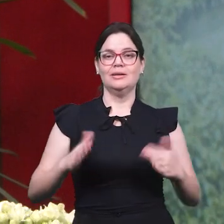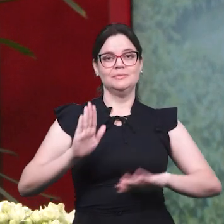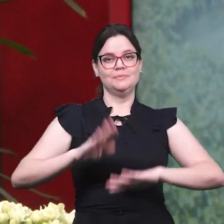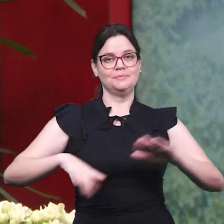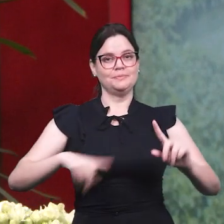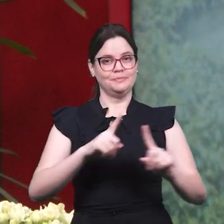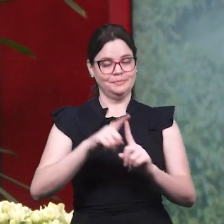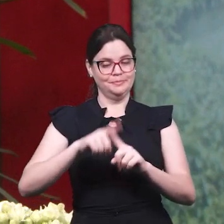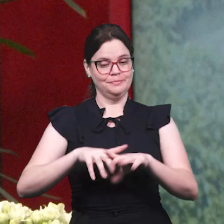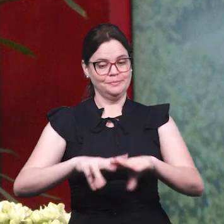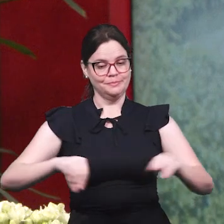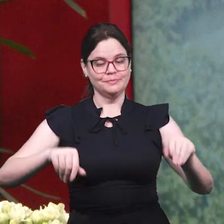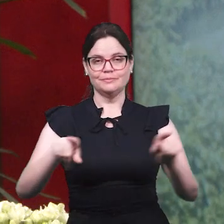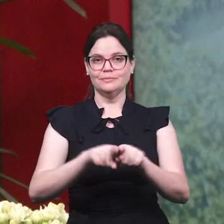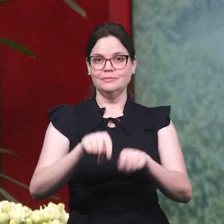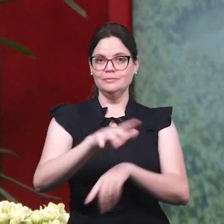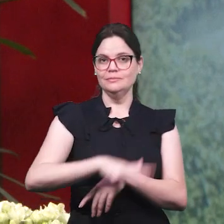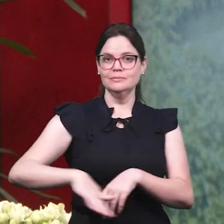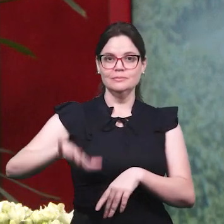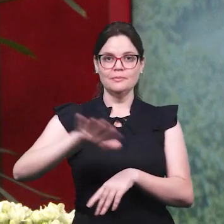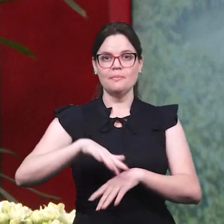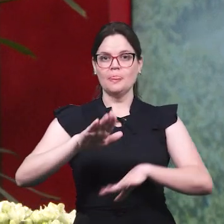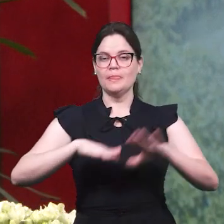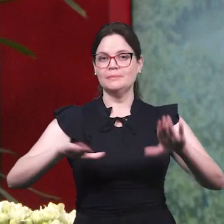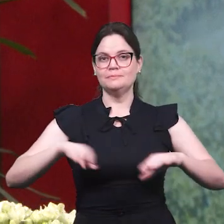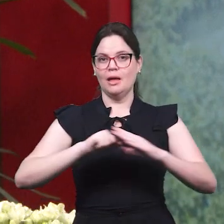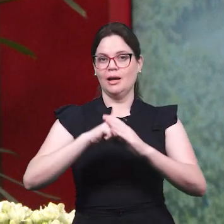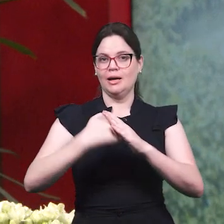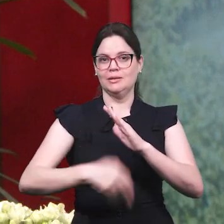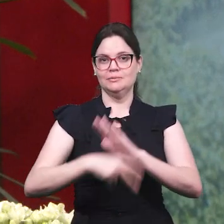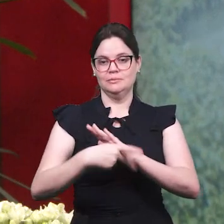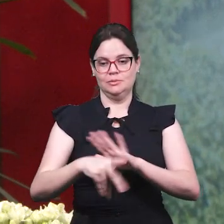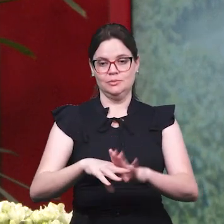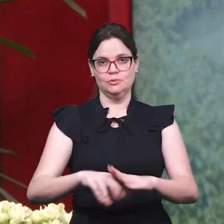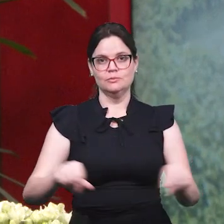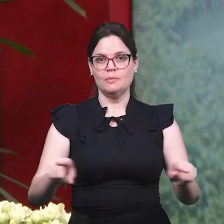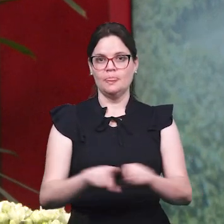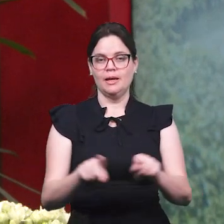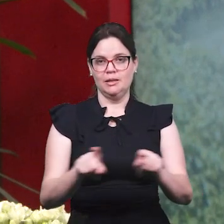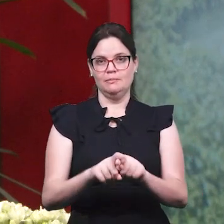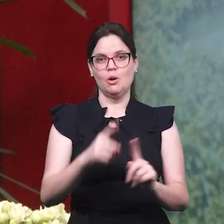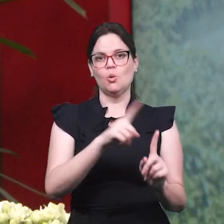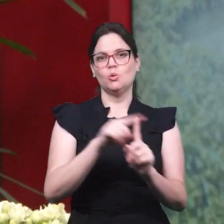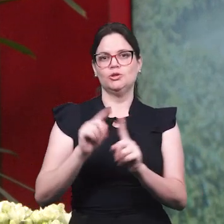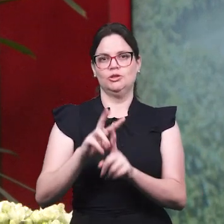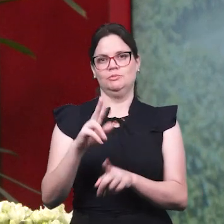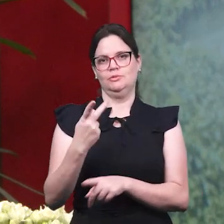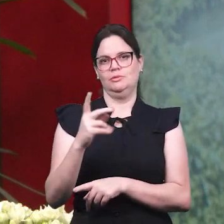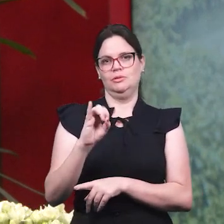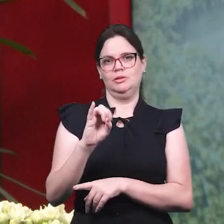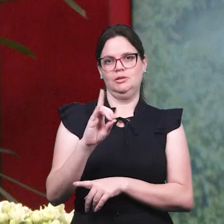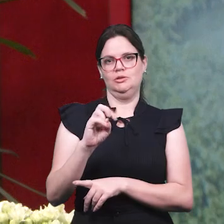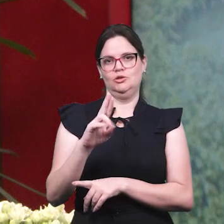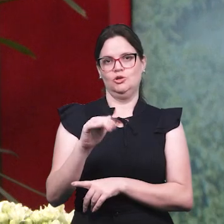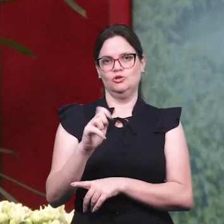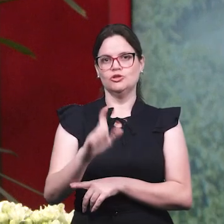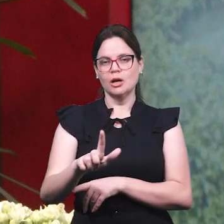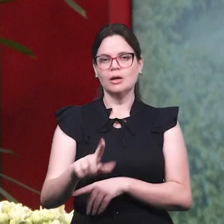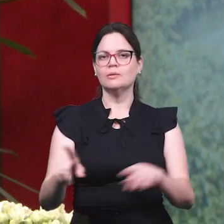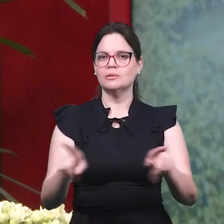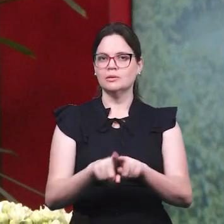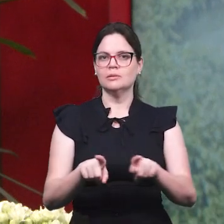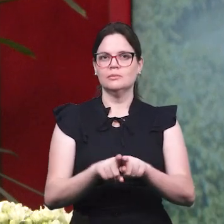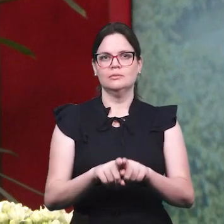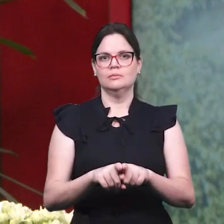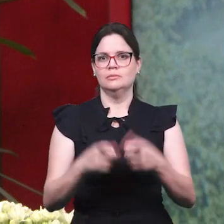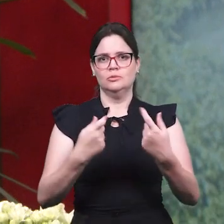dependendo da aplicação que você está fazendo, dependendo das características do solo e do próprio hidrogel, porque tem essas dependências,